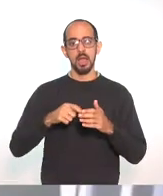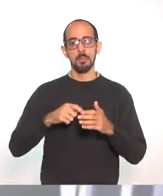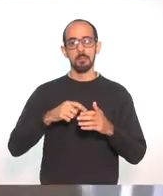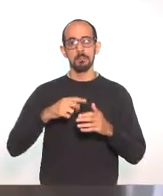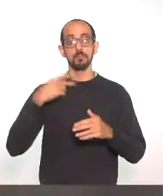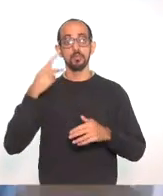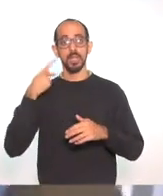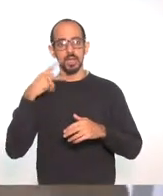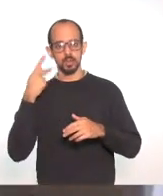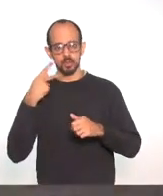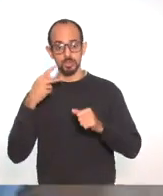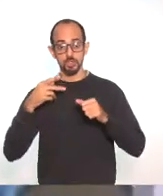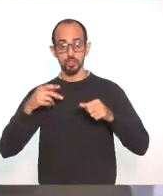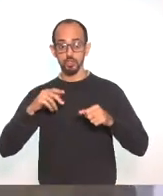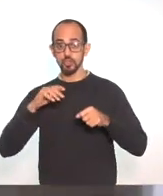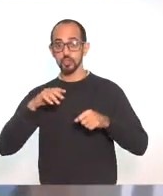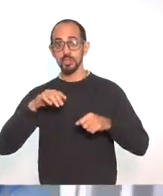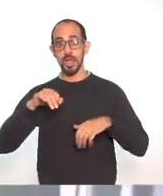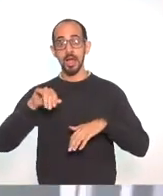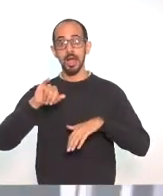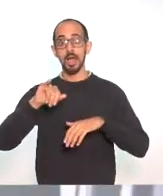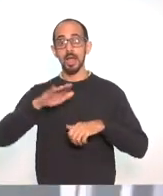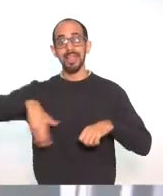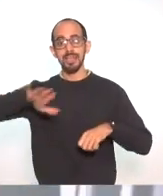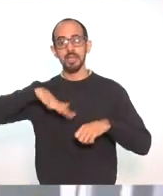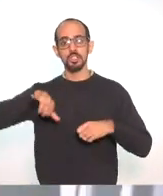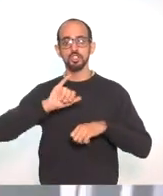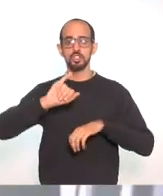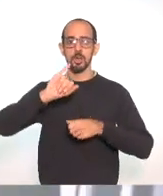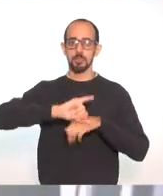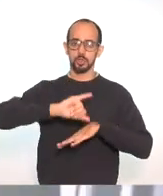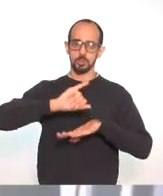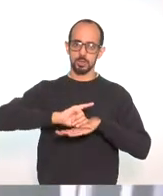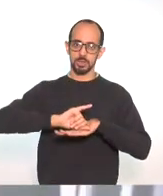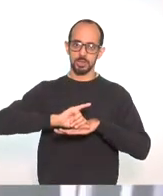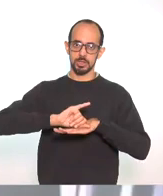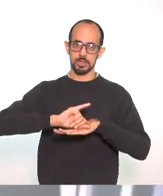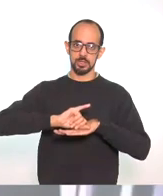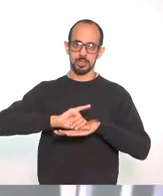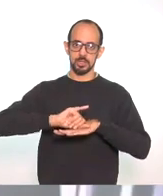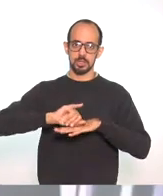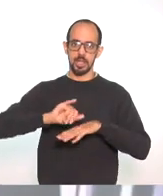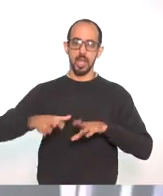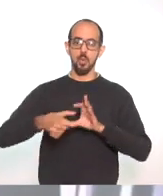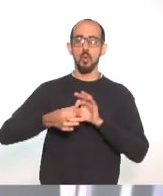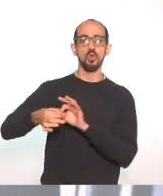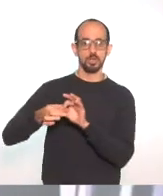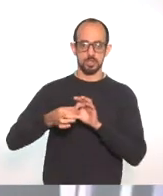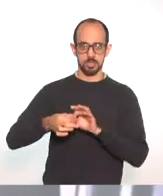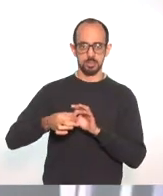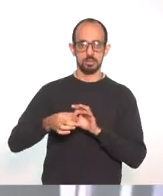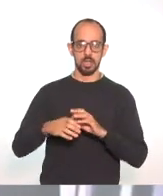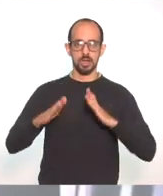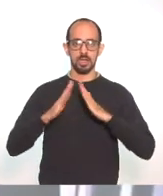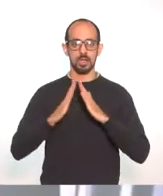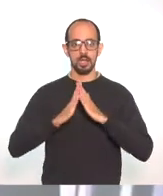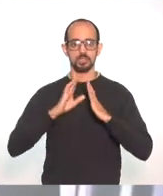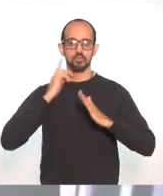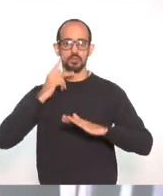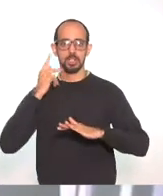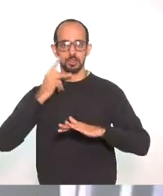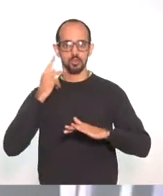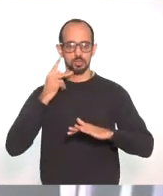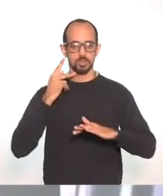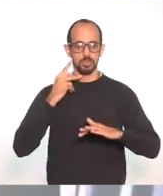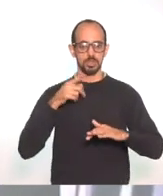interessante porque assim daria mobilizar e sensibilizar os vereadores das câmaras municipais dos municípios metropolitanos de uma marionete